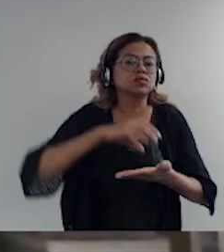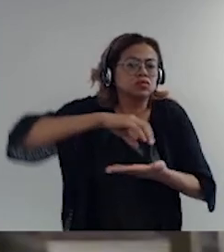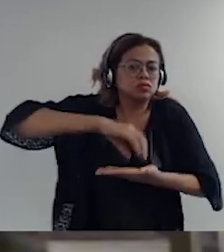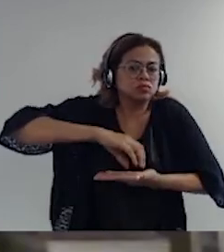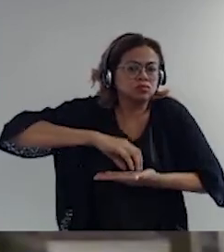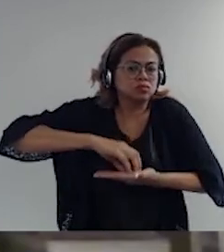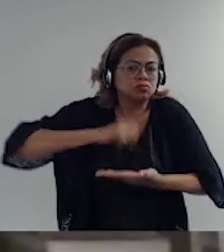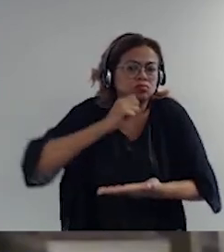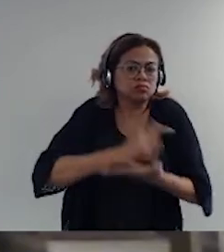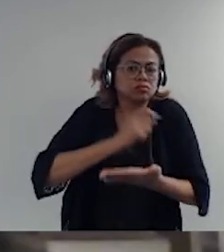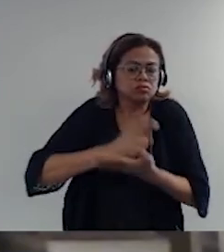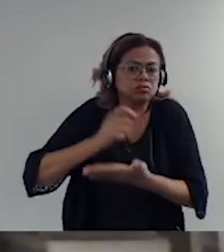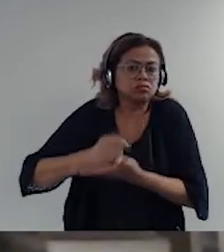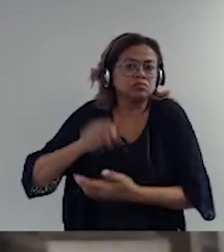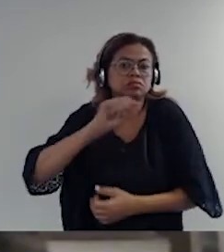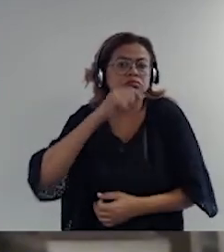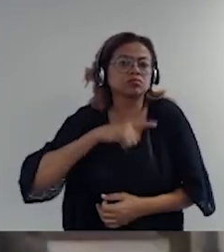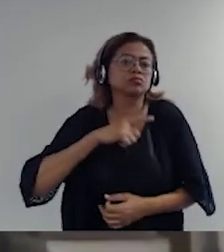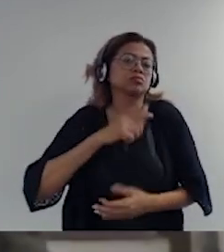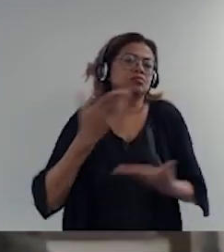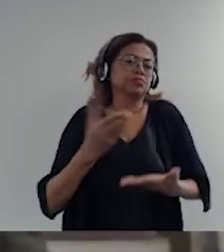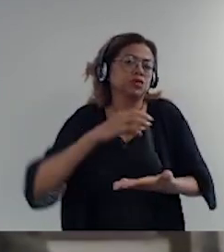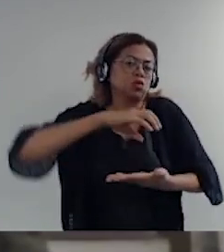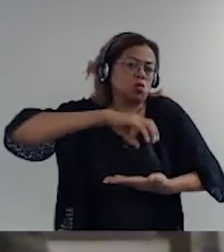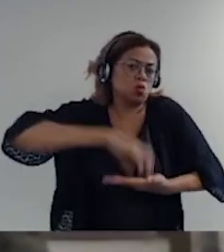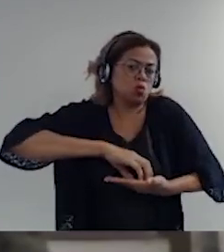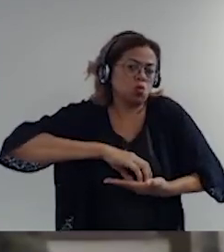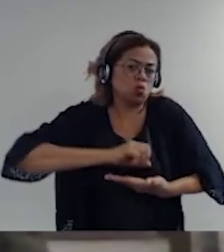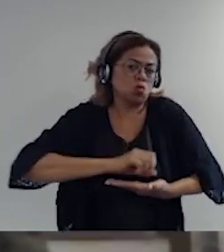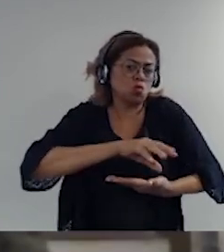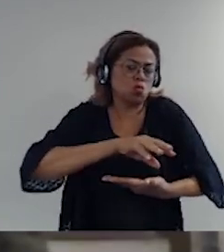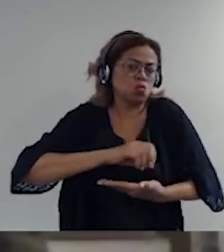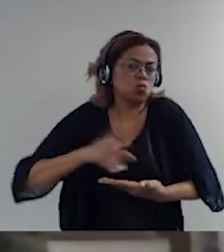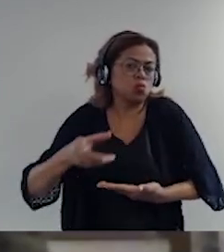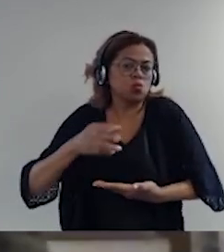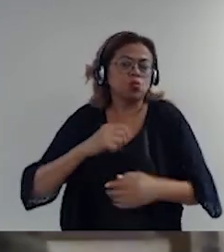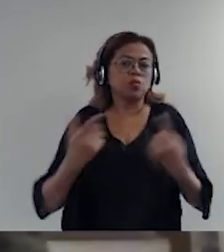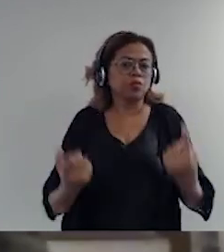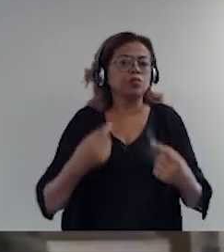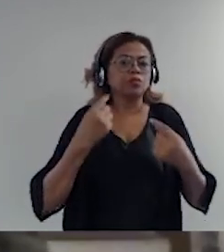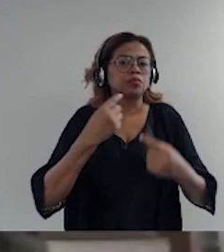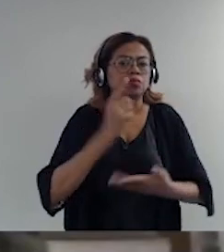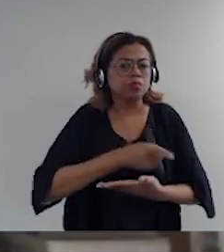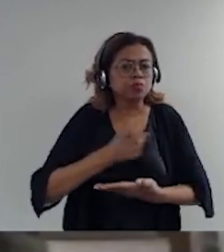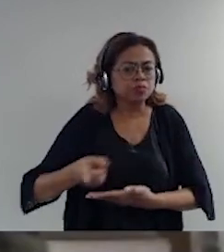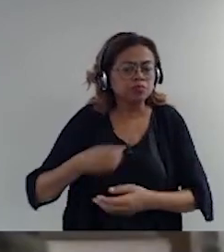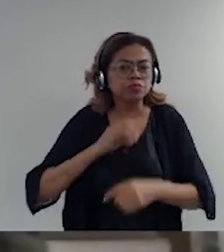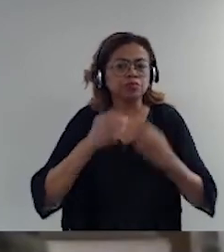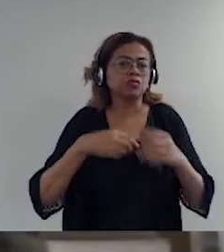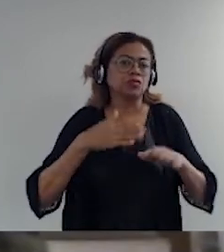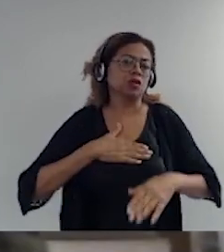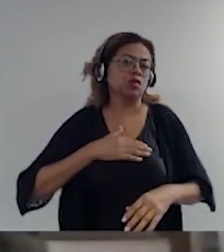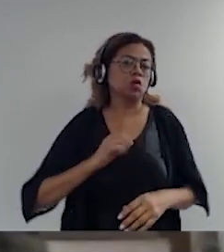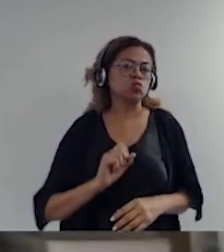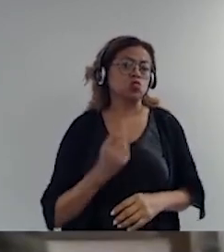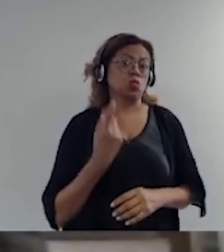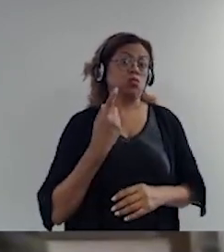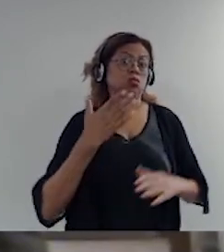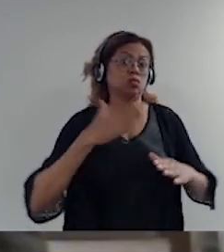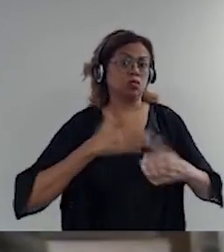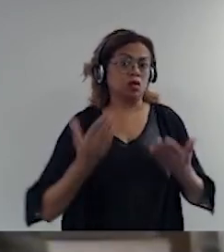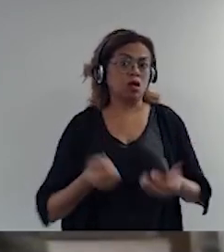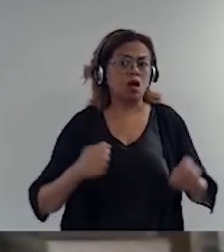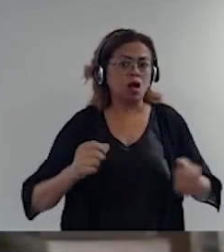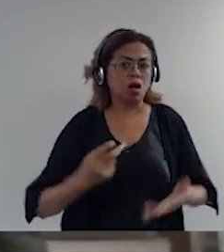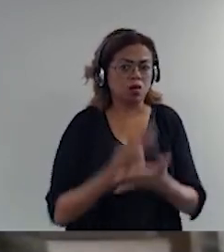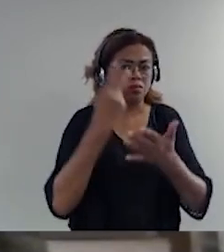pagamento, digamos assim, de um orçamento de capital. Não é efetivamente o que daria conta do susto financeiro causado pela ocorrência